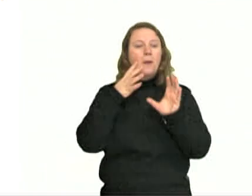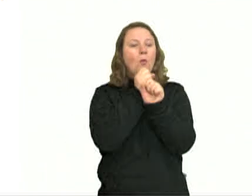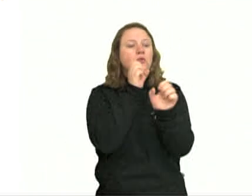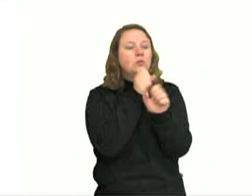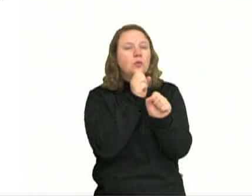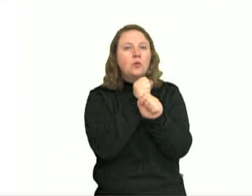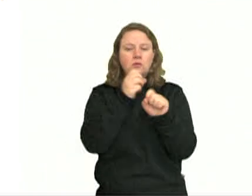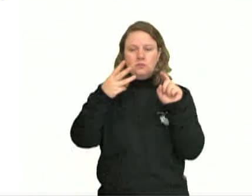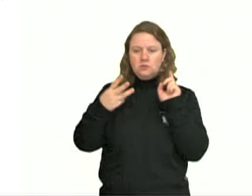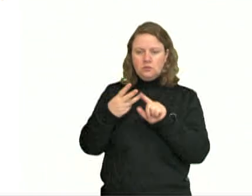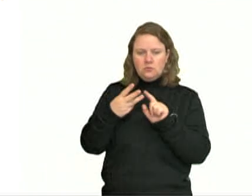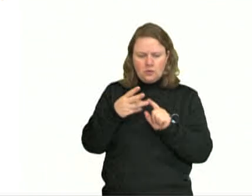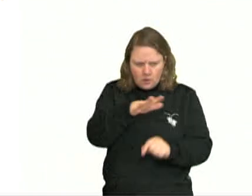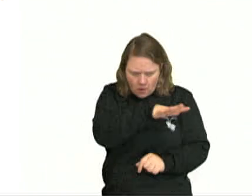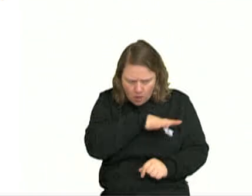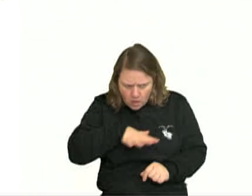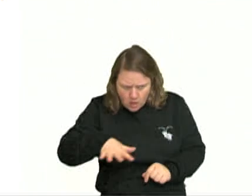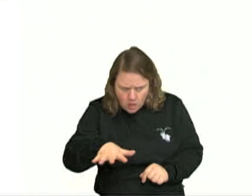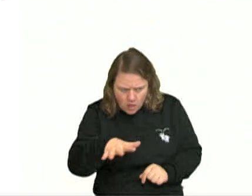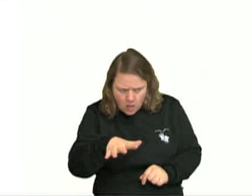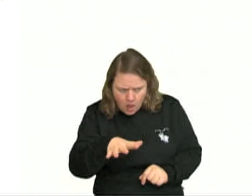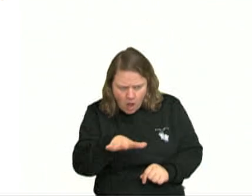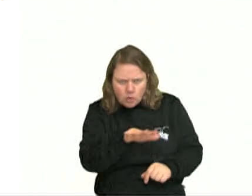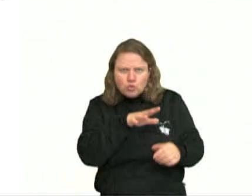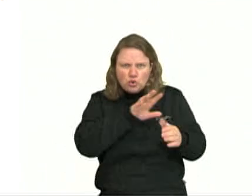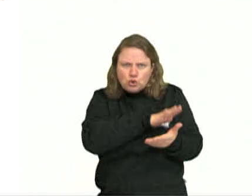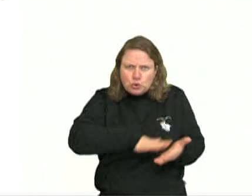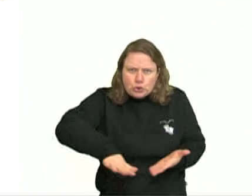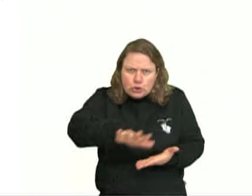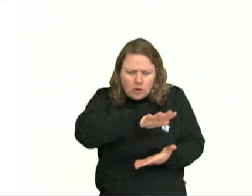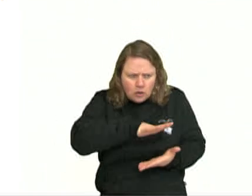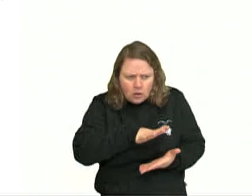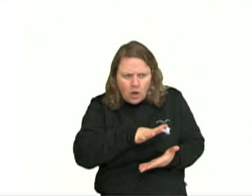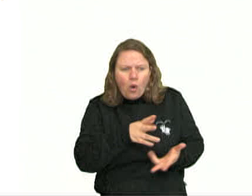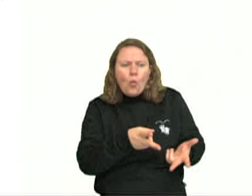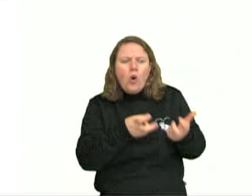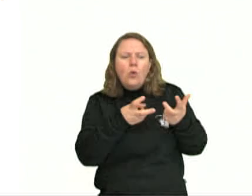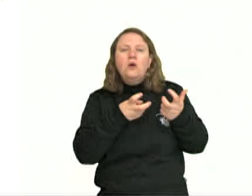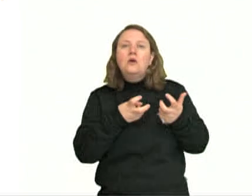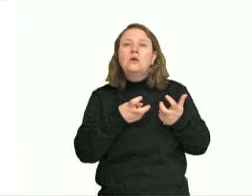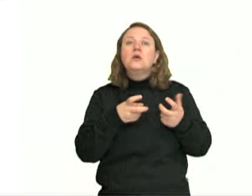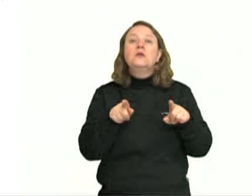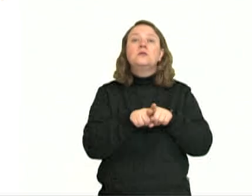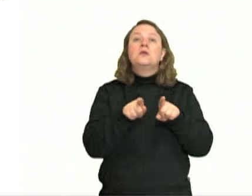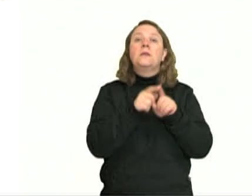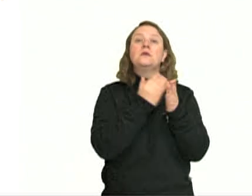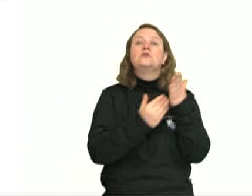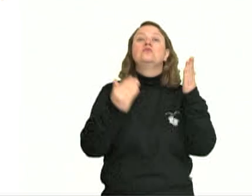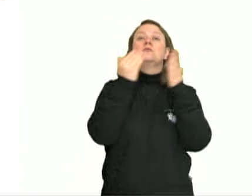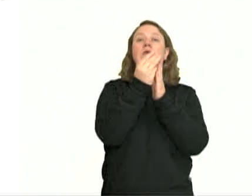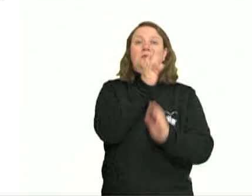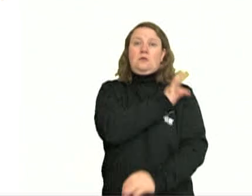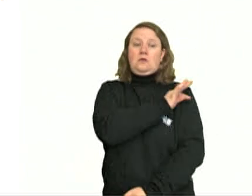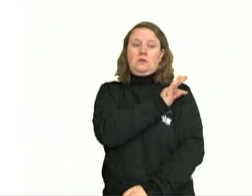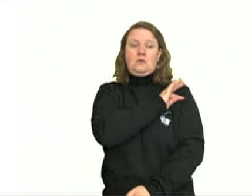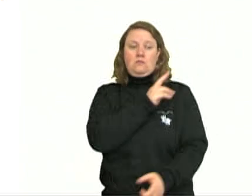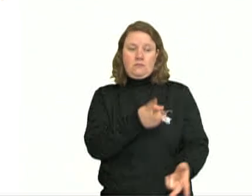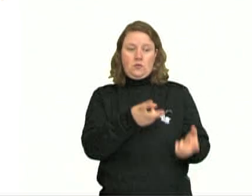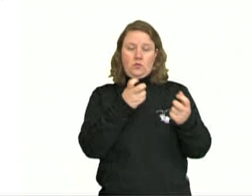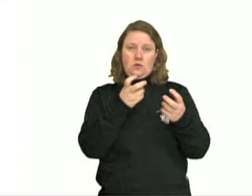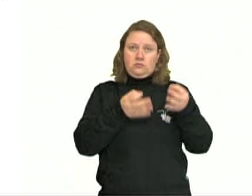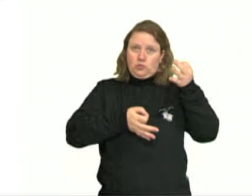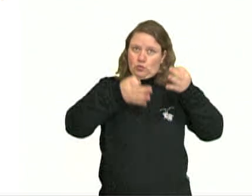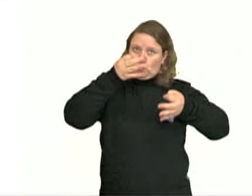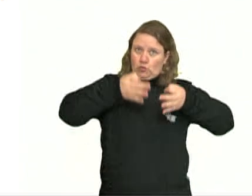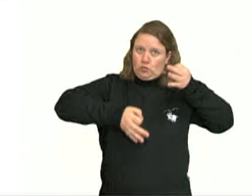de tapete que coordena os dois, além de declarar a superioridade técnica. Para indicar suas